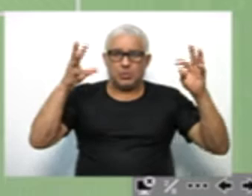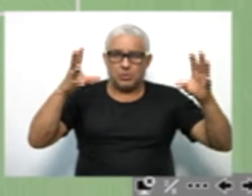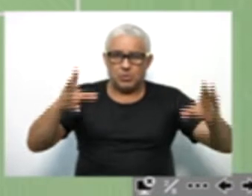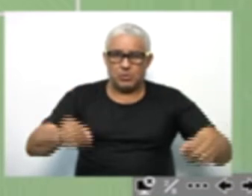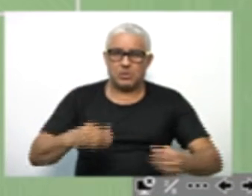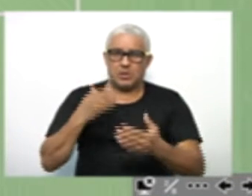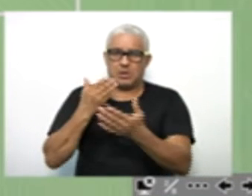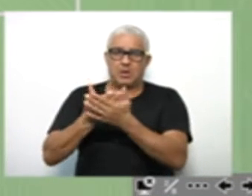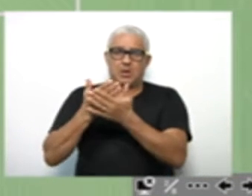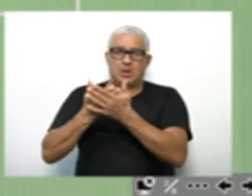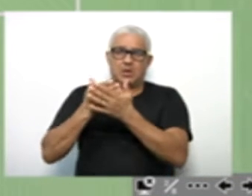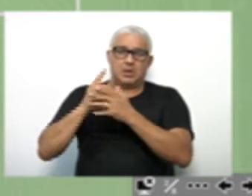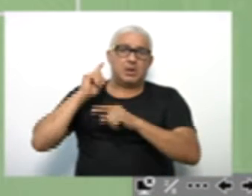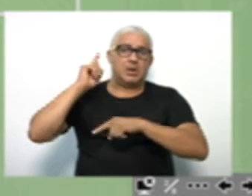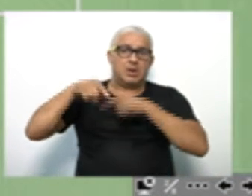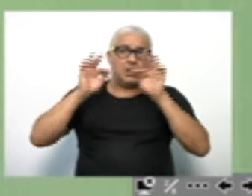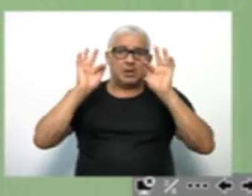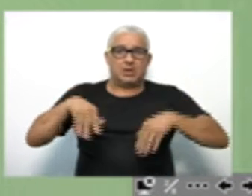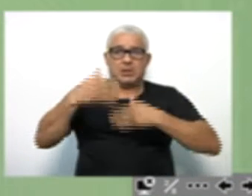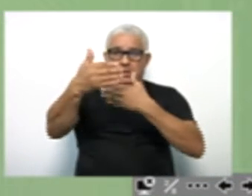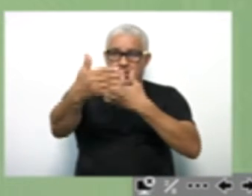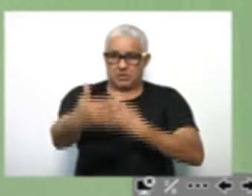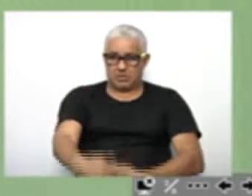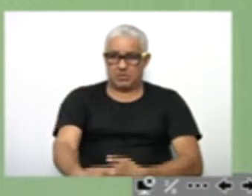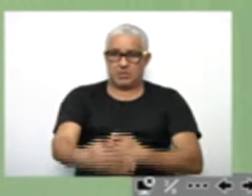ocorrerá a nossa avaliação.